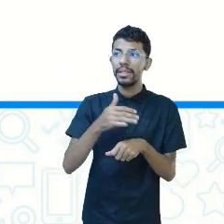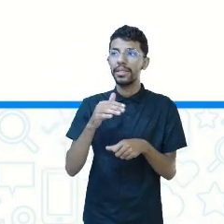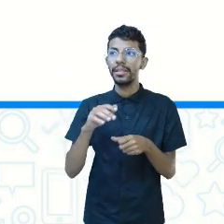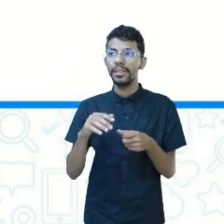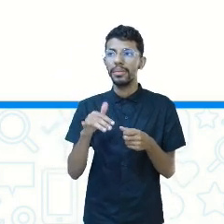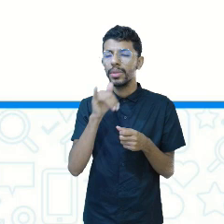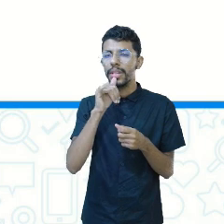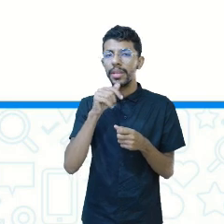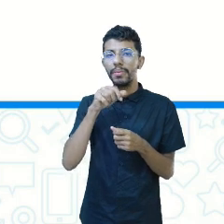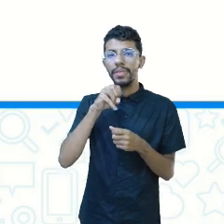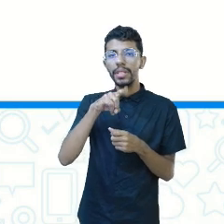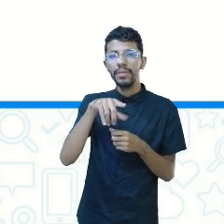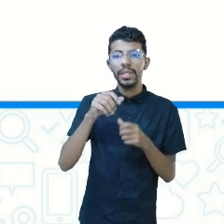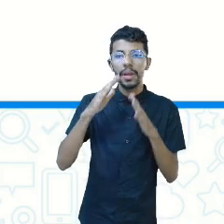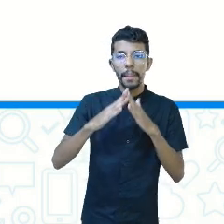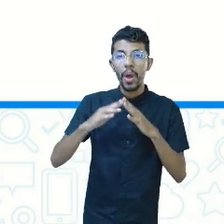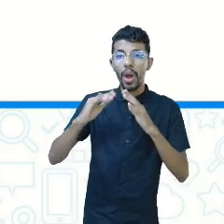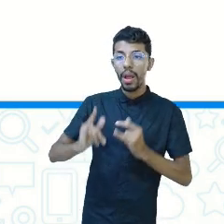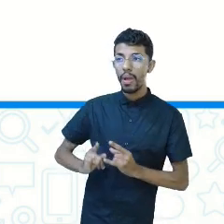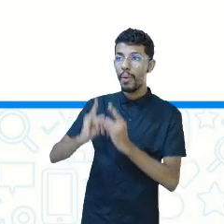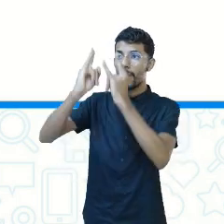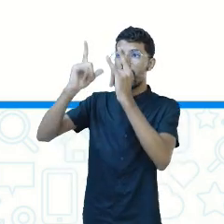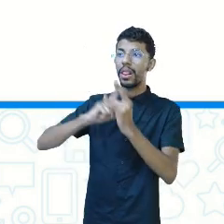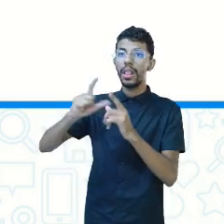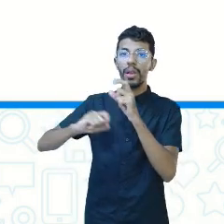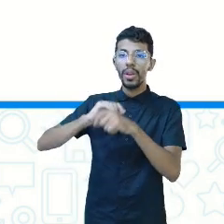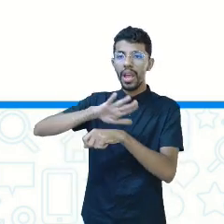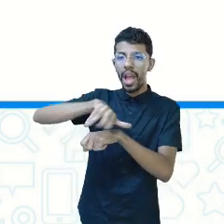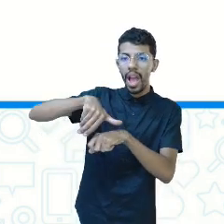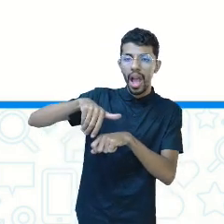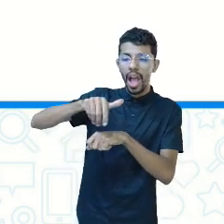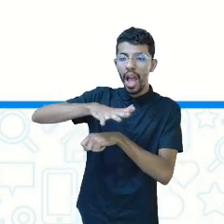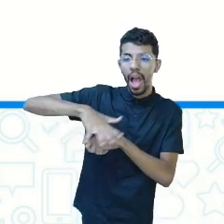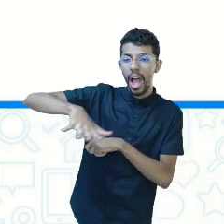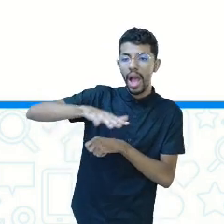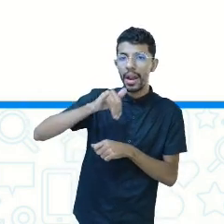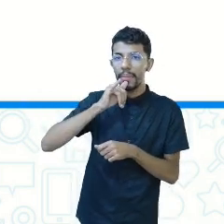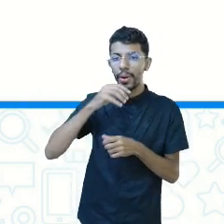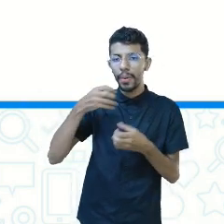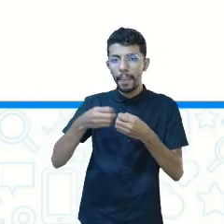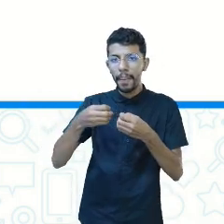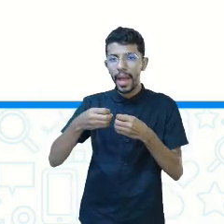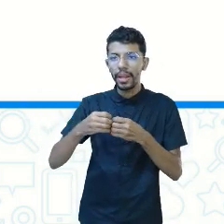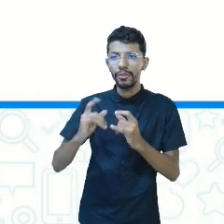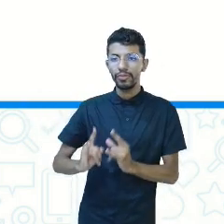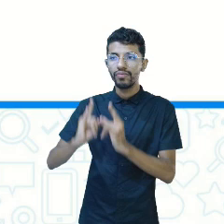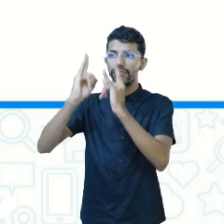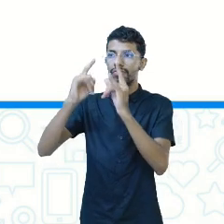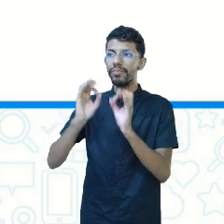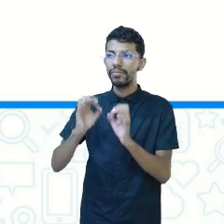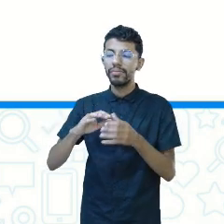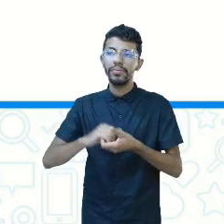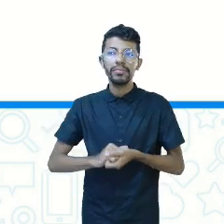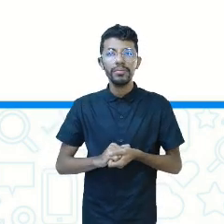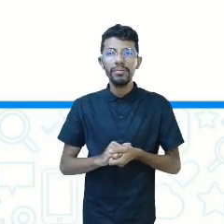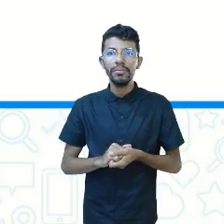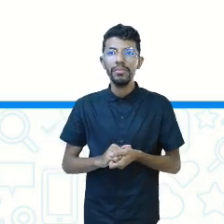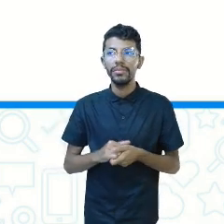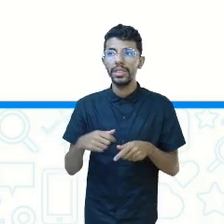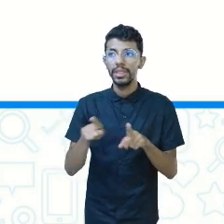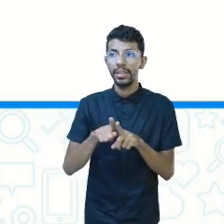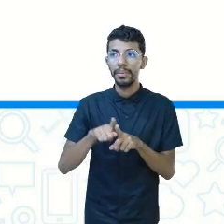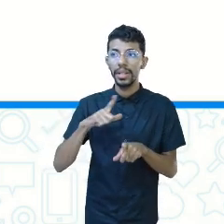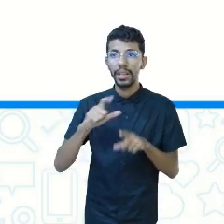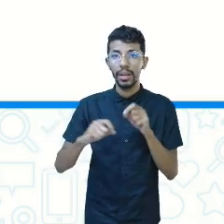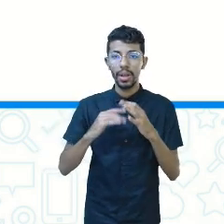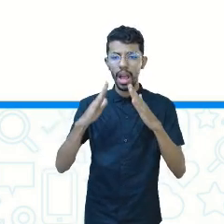né? As áreas que ficam perto do prédio, no entorno do prédio onde você mora, né? Nós temos a própria